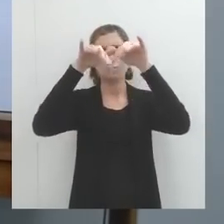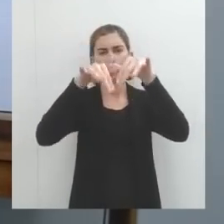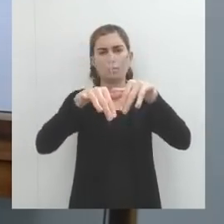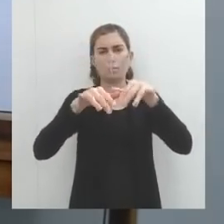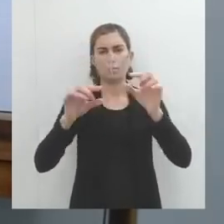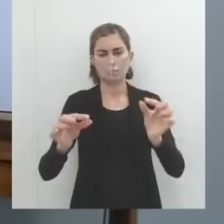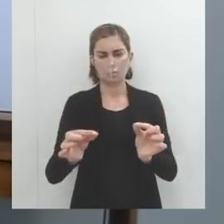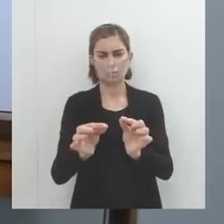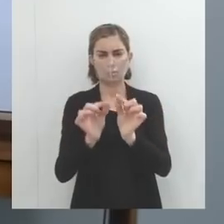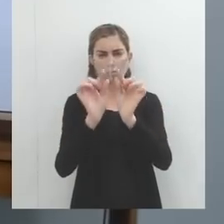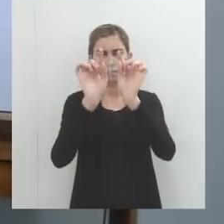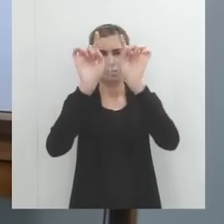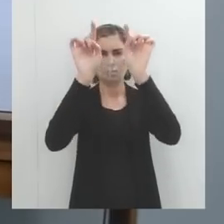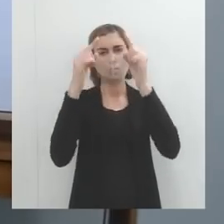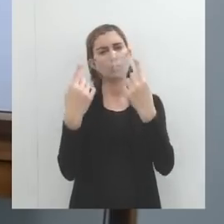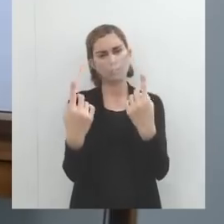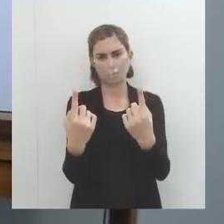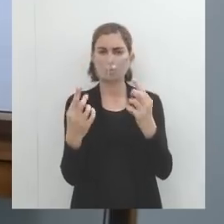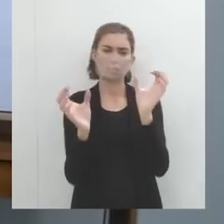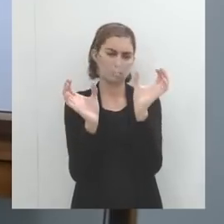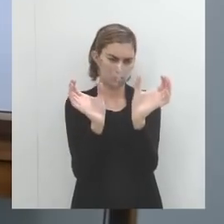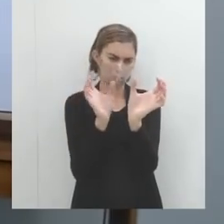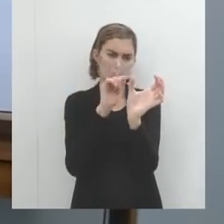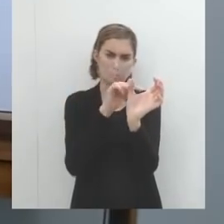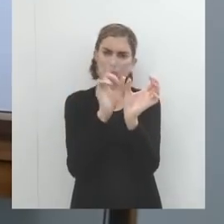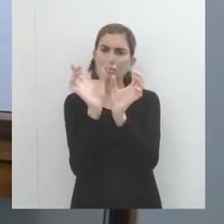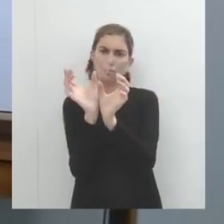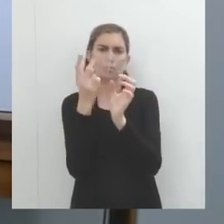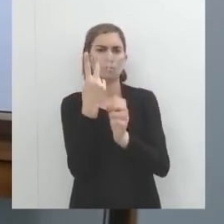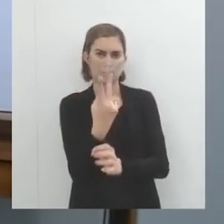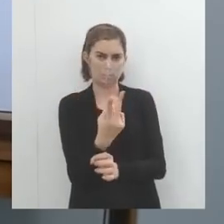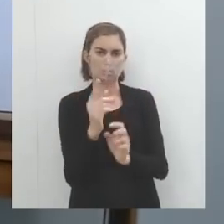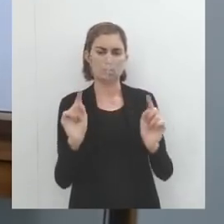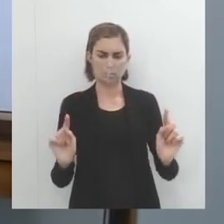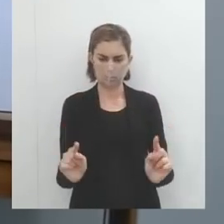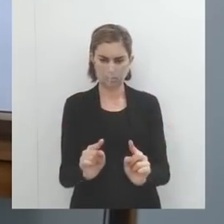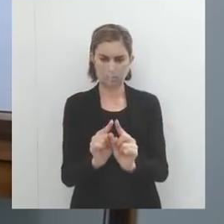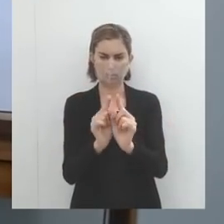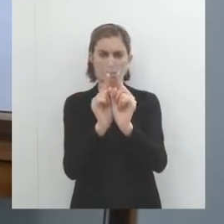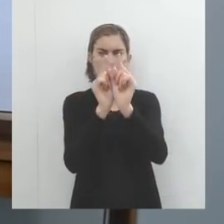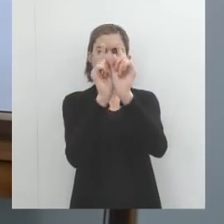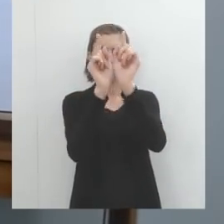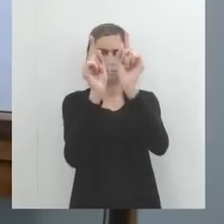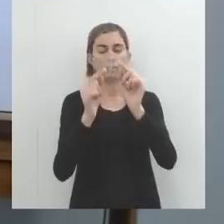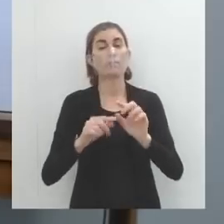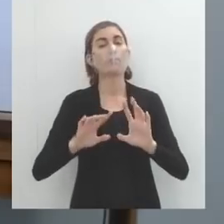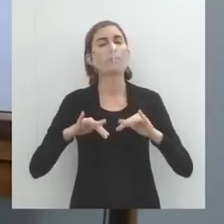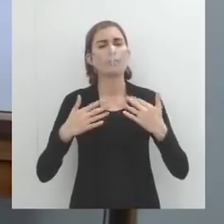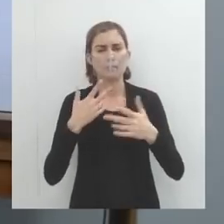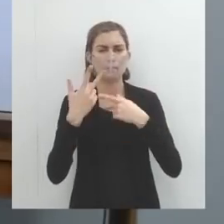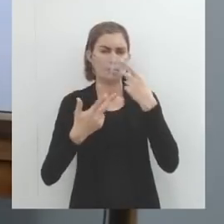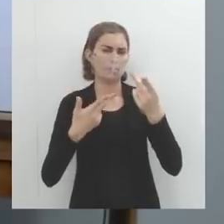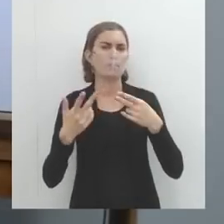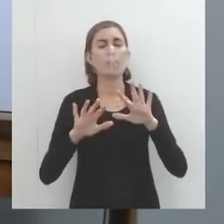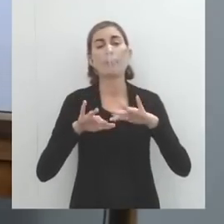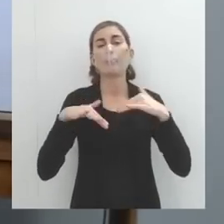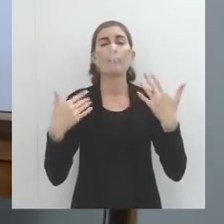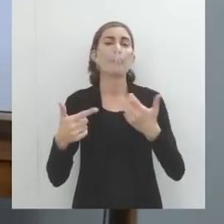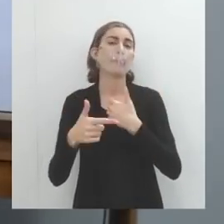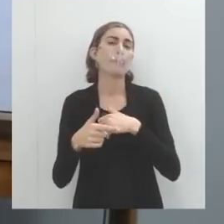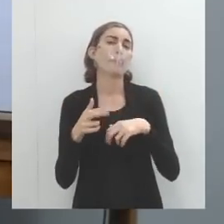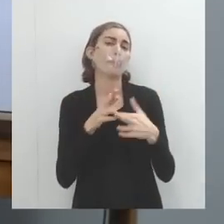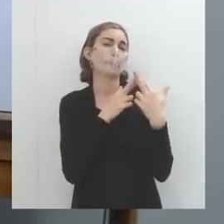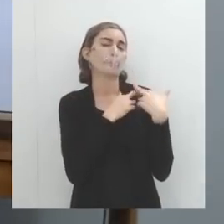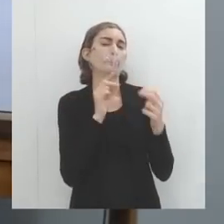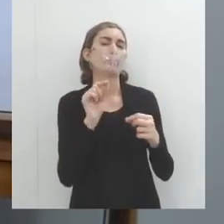um de cada testículo. São dois porque nós temos dois testículos, de cada testículo vai sair um canal deferente. Aí você vai dizer assim, tá, qual é o papel desse